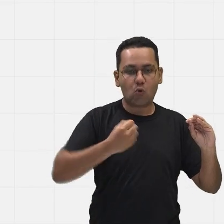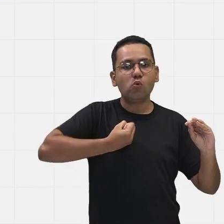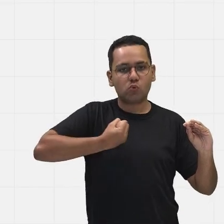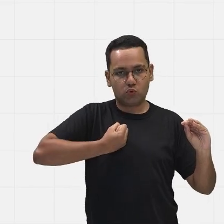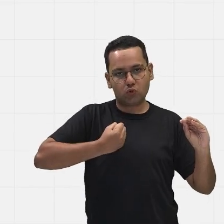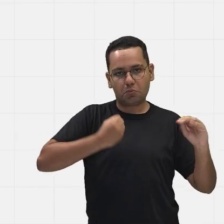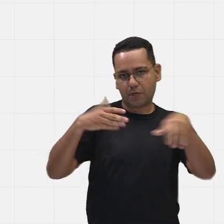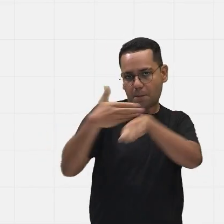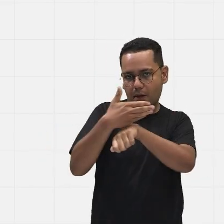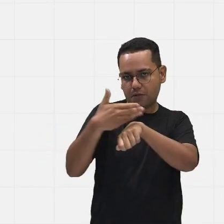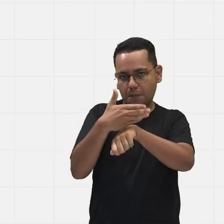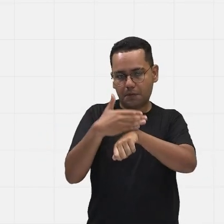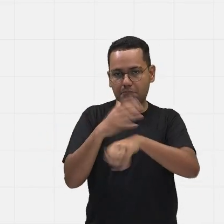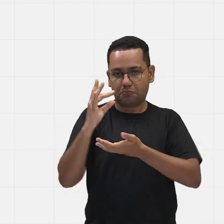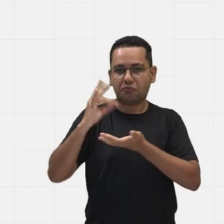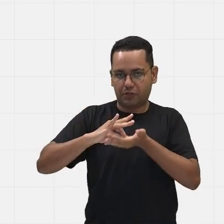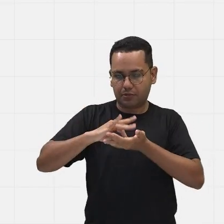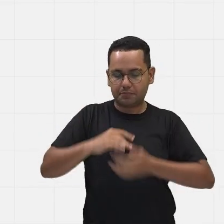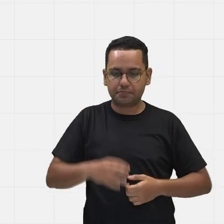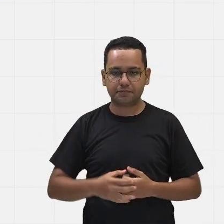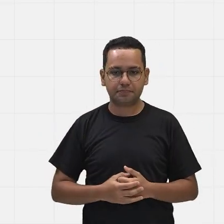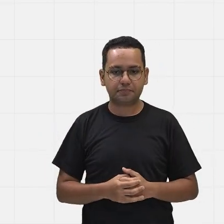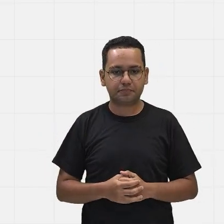10.154.217.61. Clica em conectar.